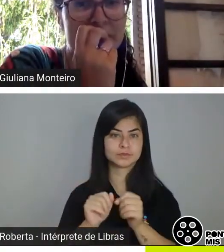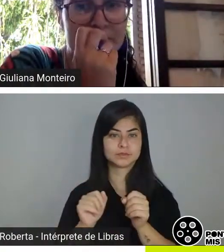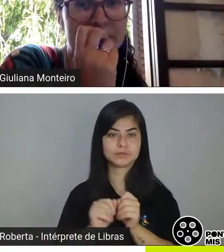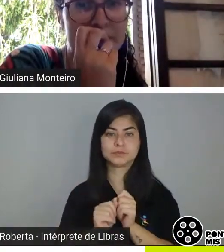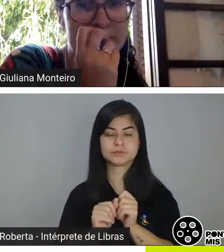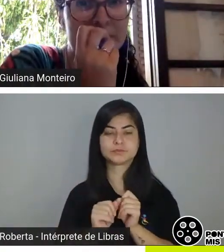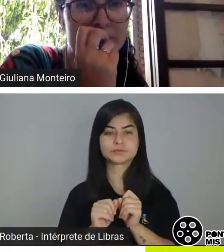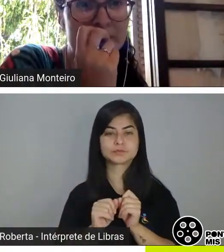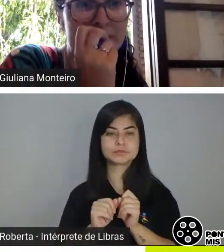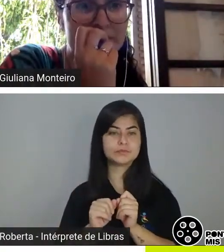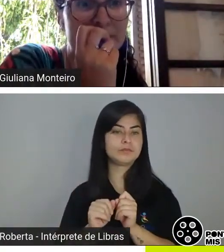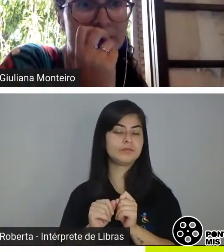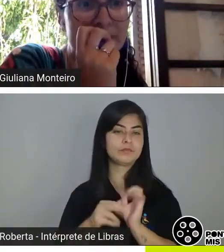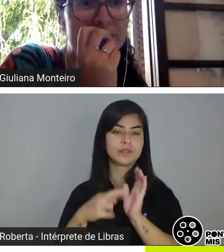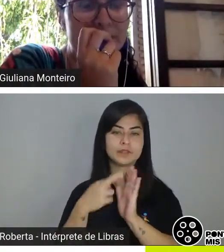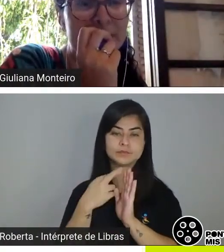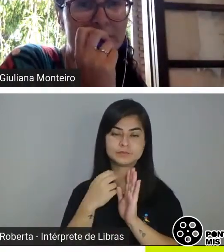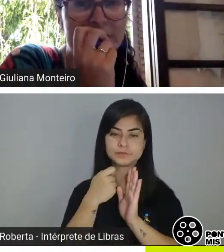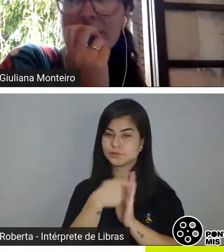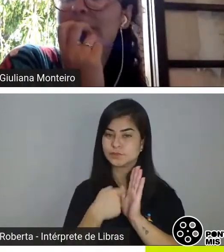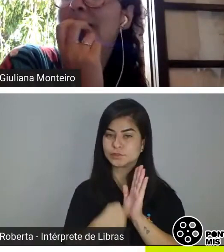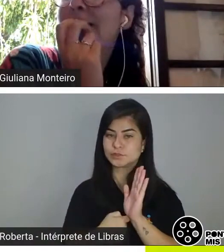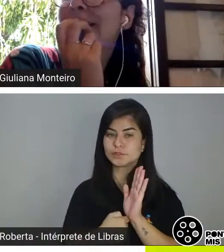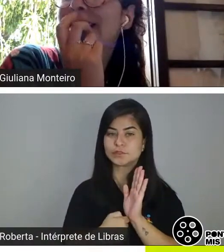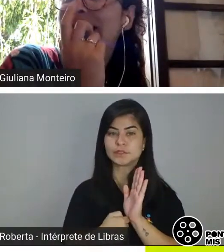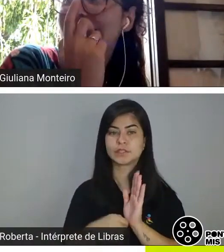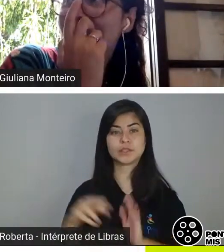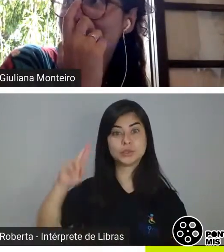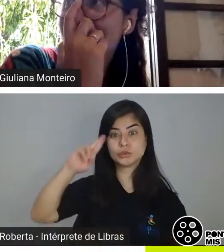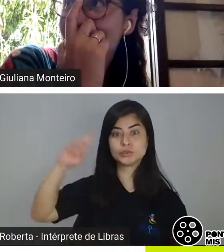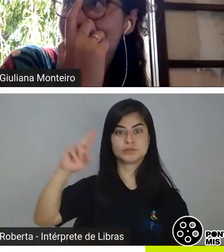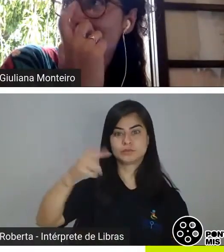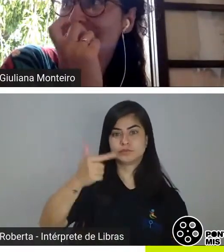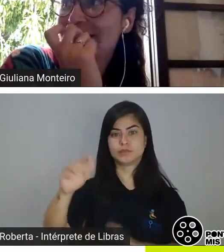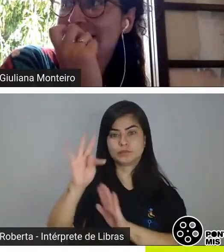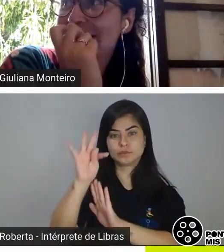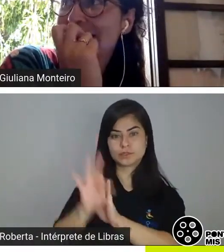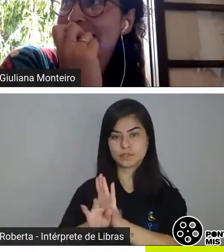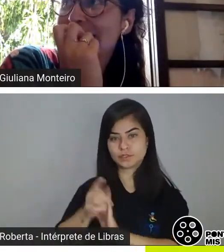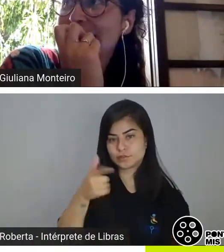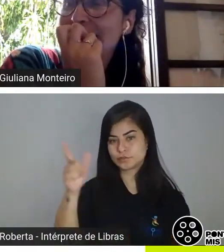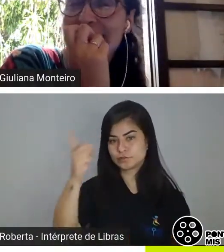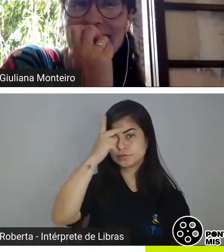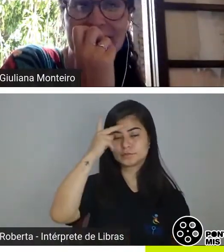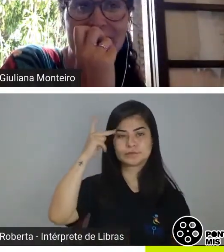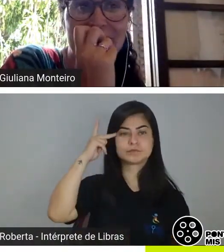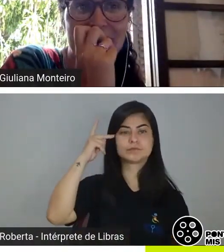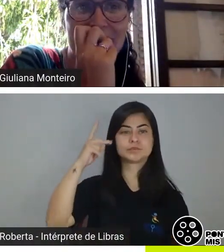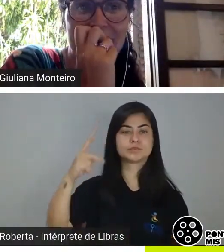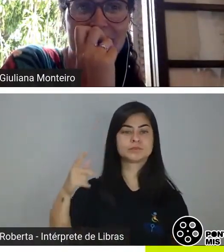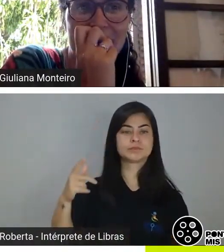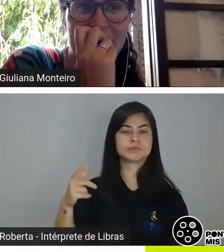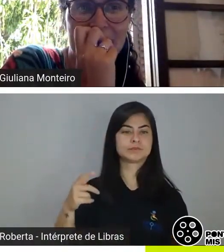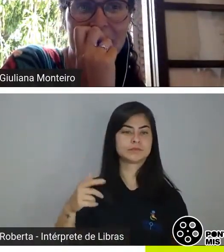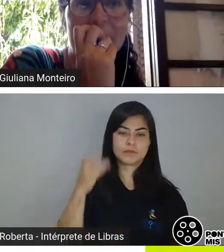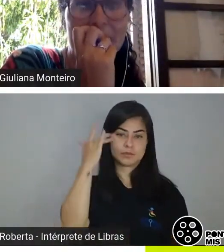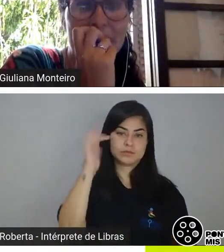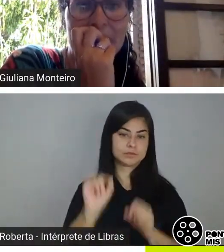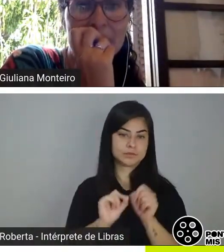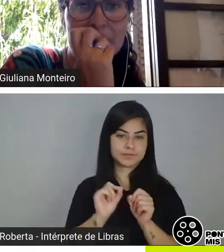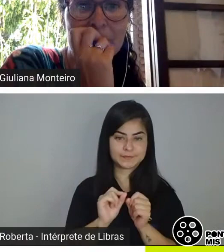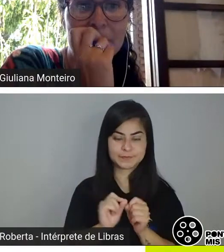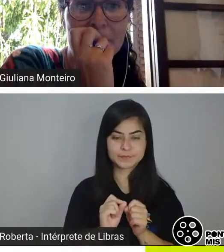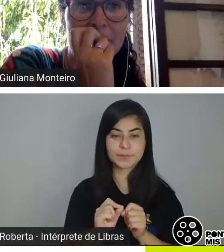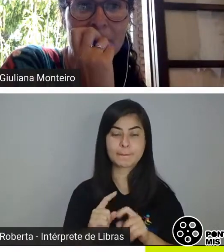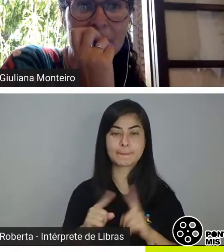um roteirista que dirige do que um diretor. Eu não vou pegar um texto de alguém, daquele roteiro que eu vou dirigir. Não saberia fazer isso.